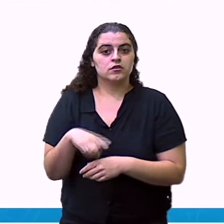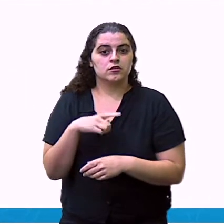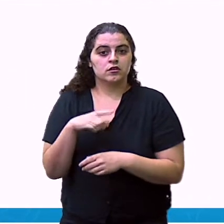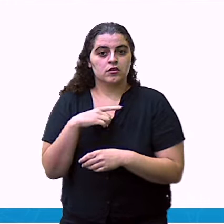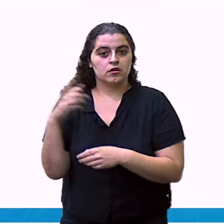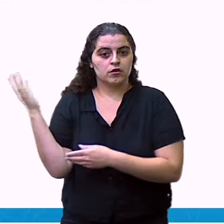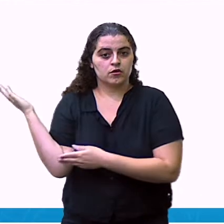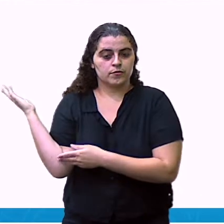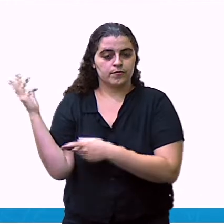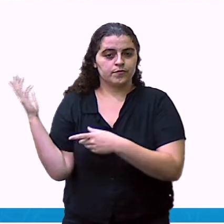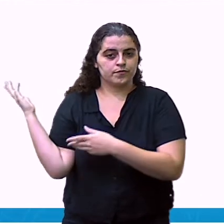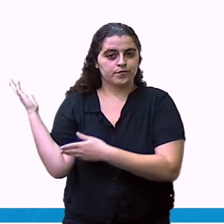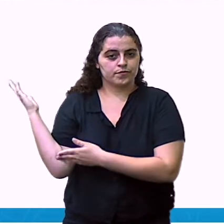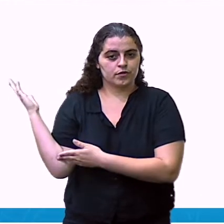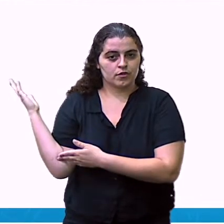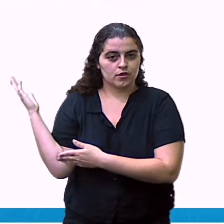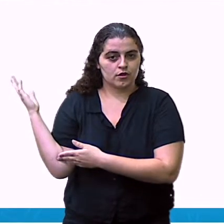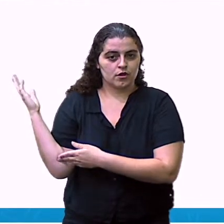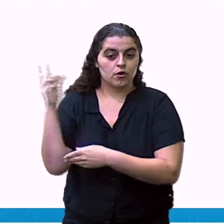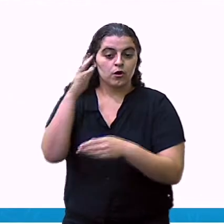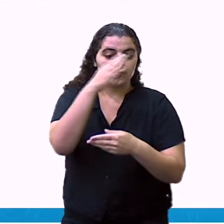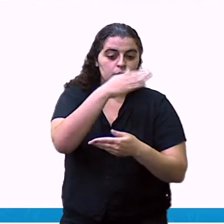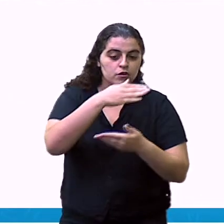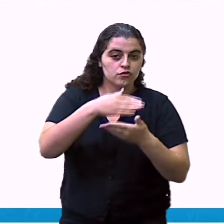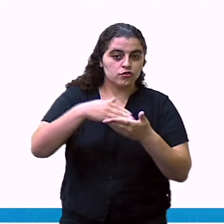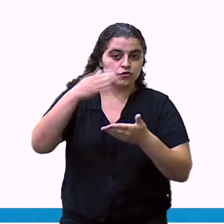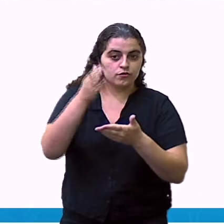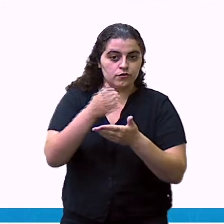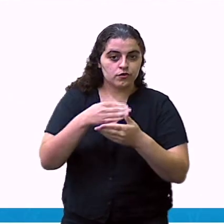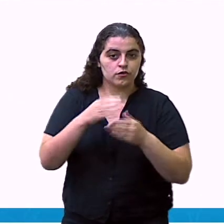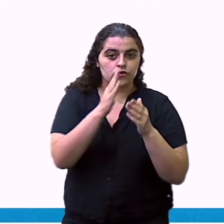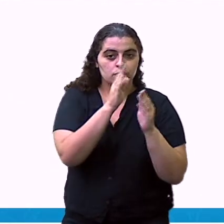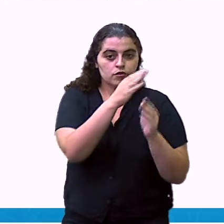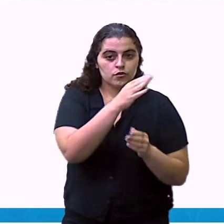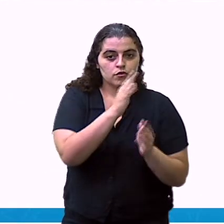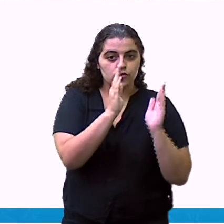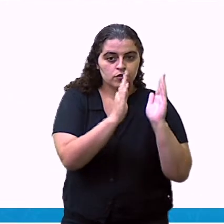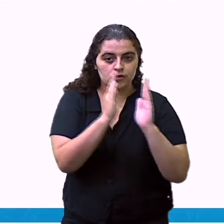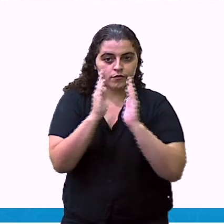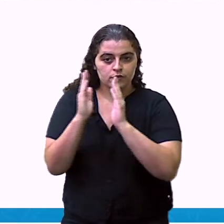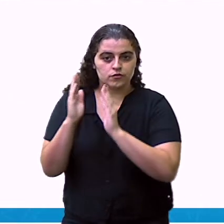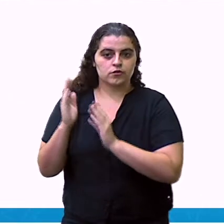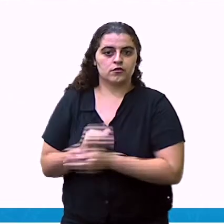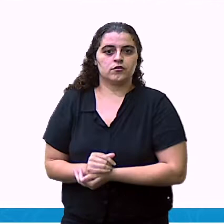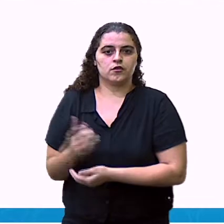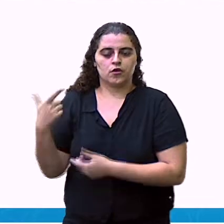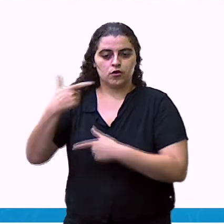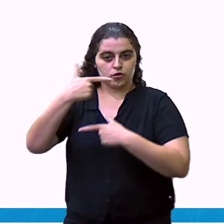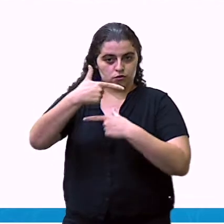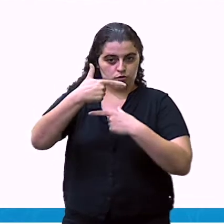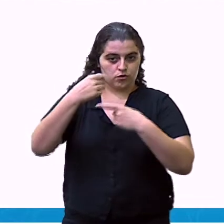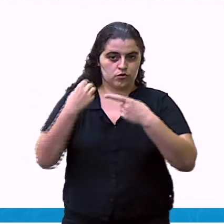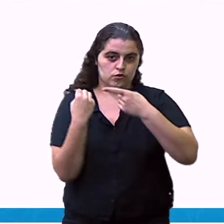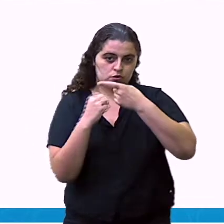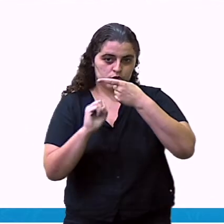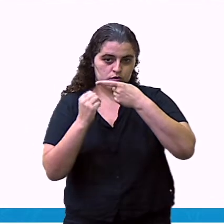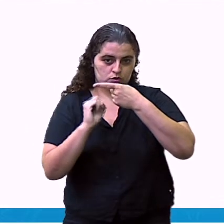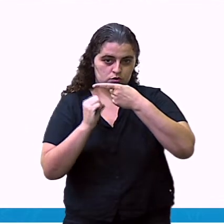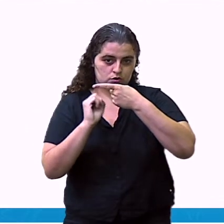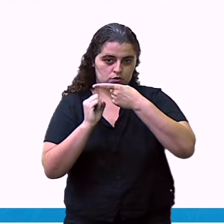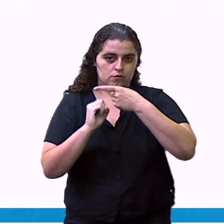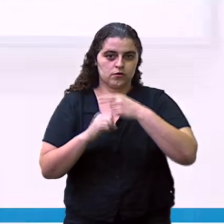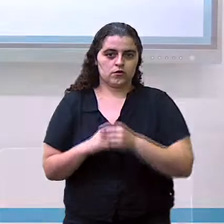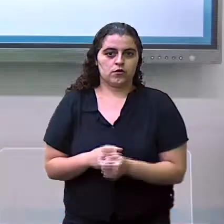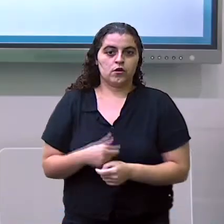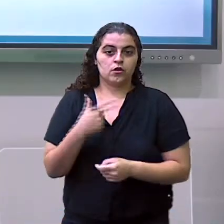foi fracionada. E 2, né, ou 2, foi a quantidade que ele te